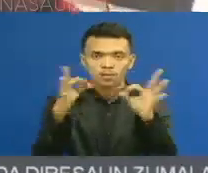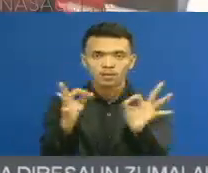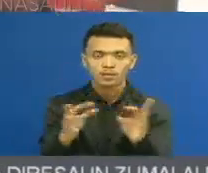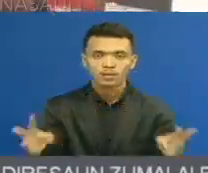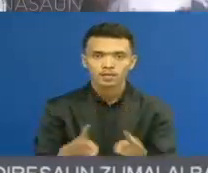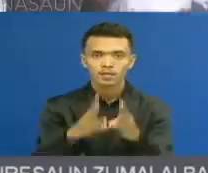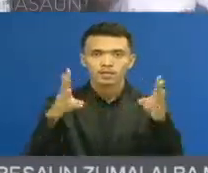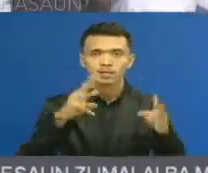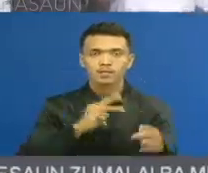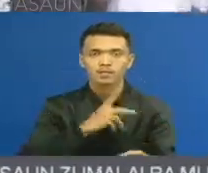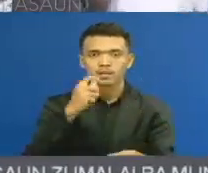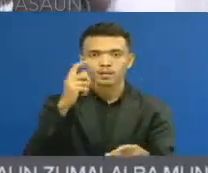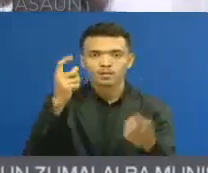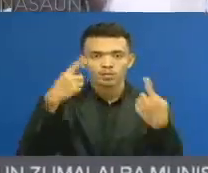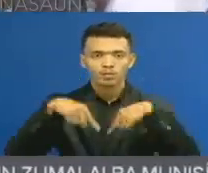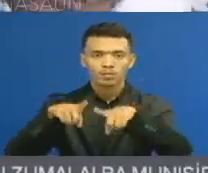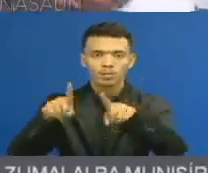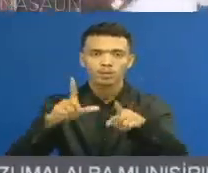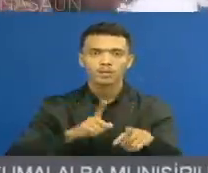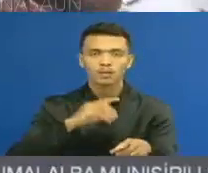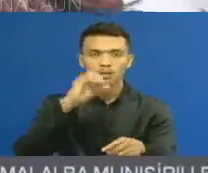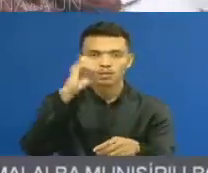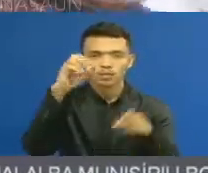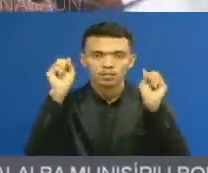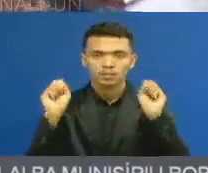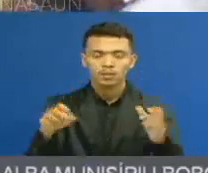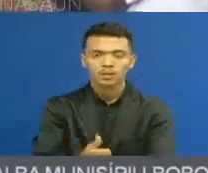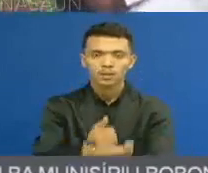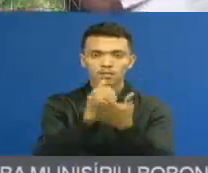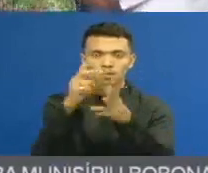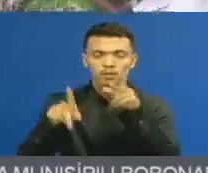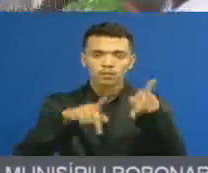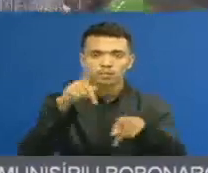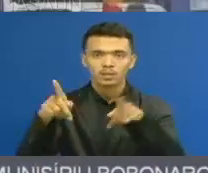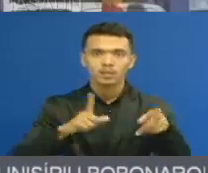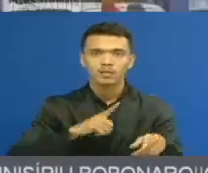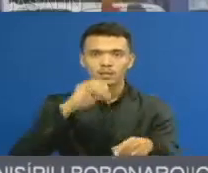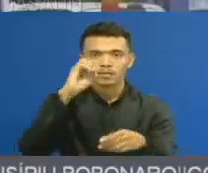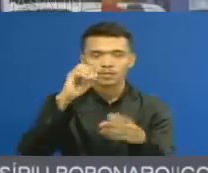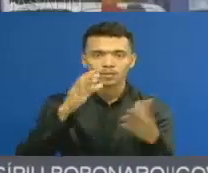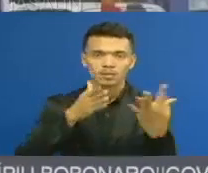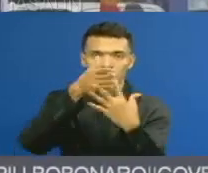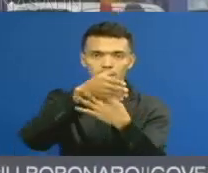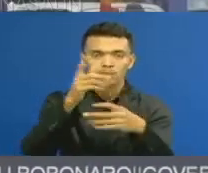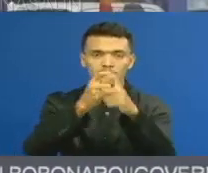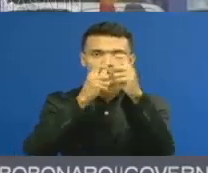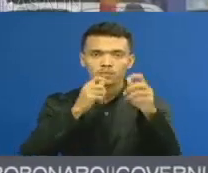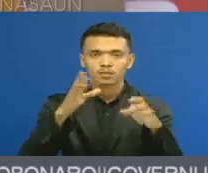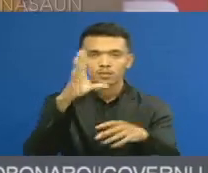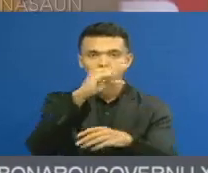direção Manatuto Vila para Laclo, atunune bele facilita a comunidade de Laclo acesso ao transporte no